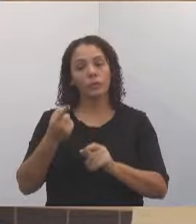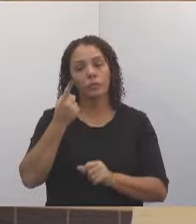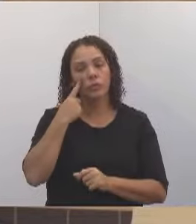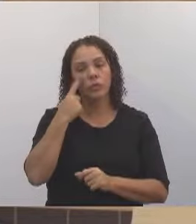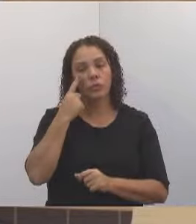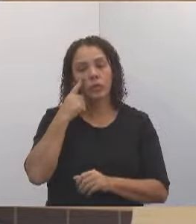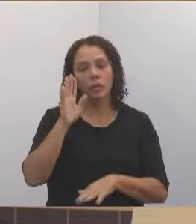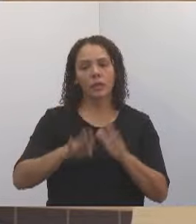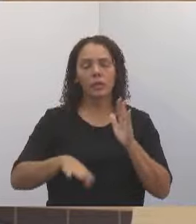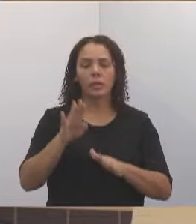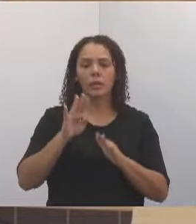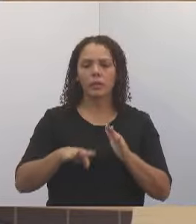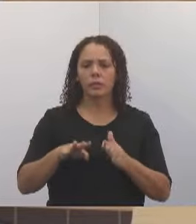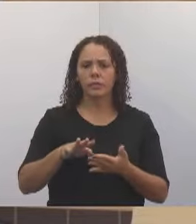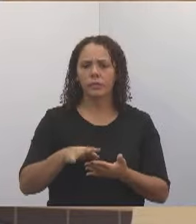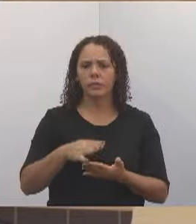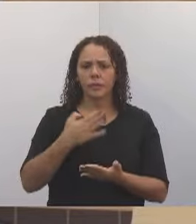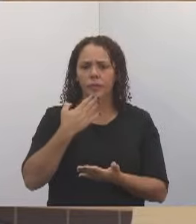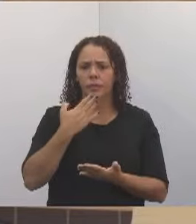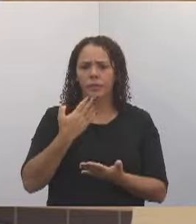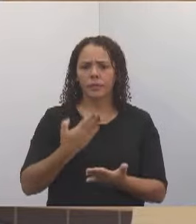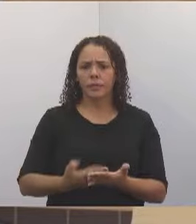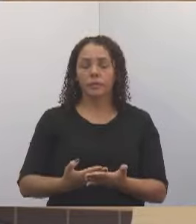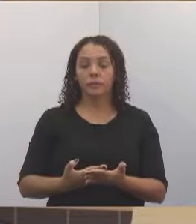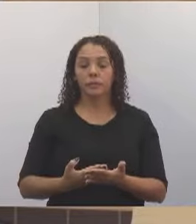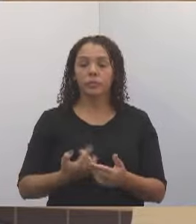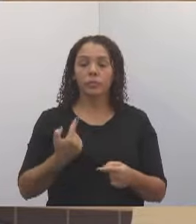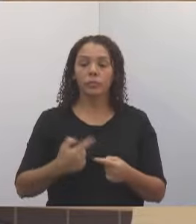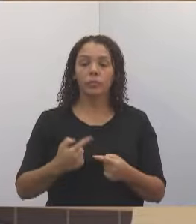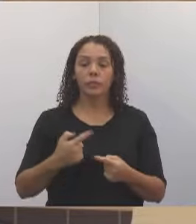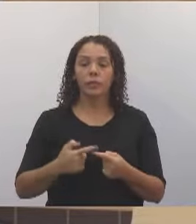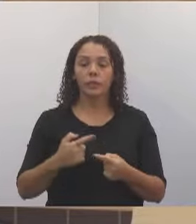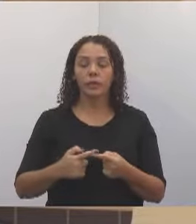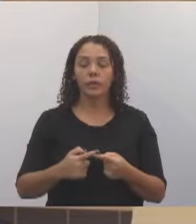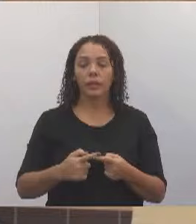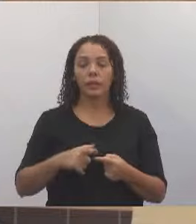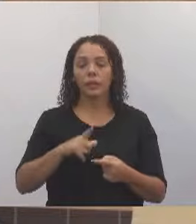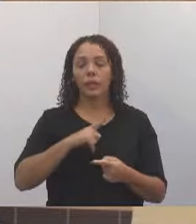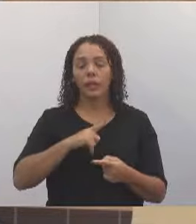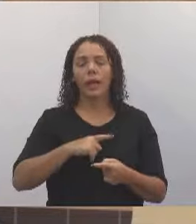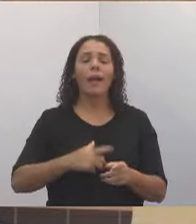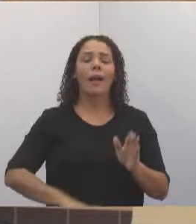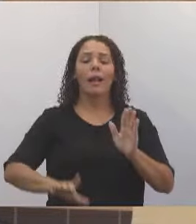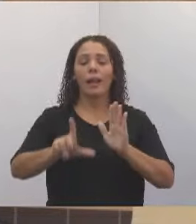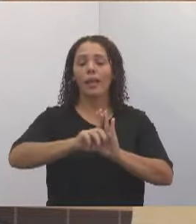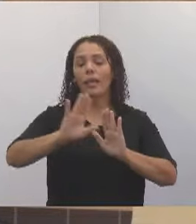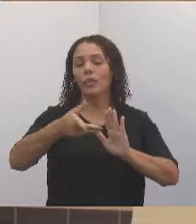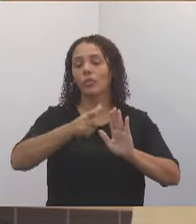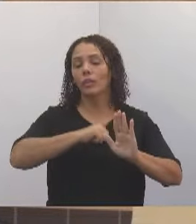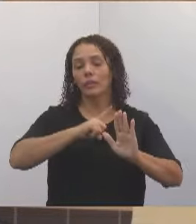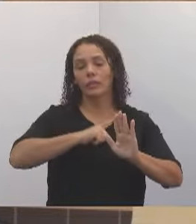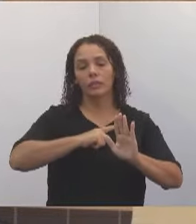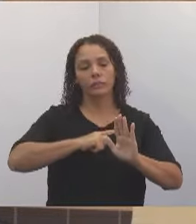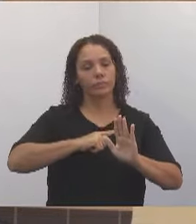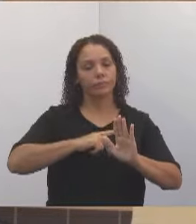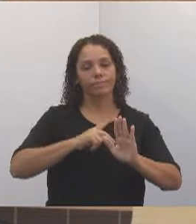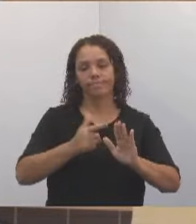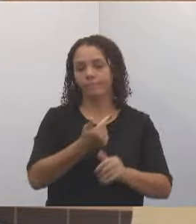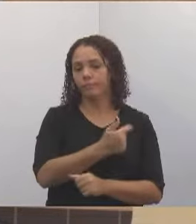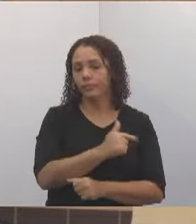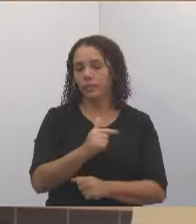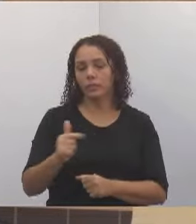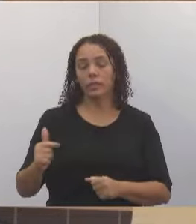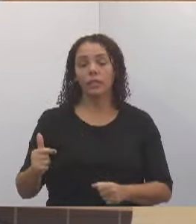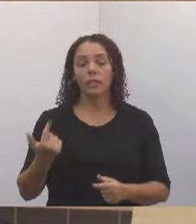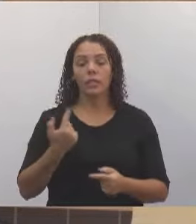até perplexo com alguns, não é? Ah, mas isso já existe na lei. Não, não existe. Porque o que a